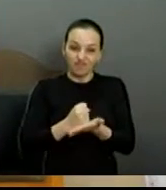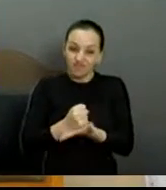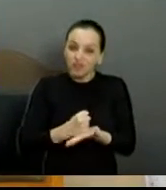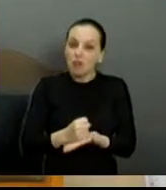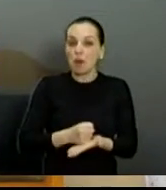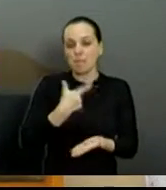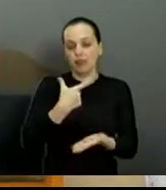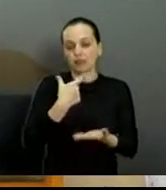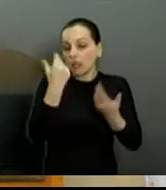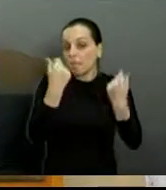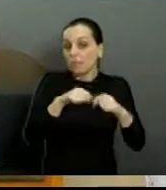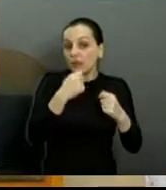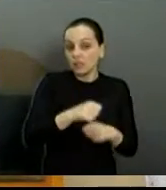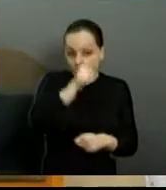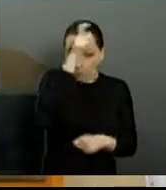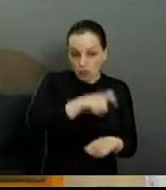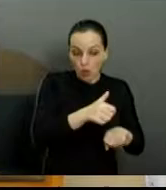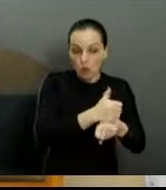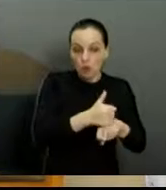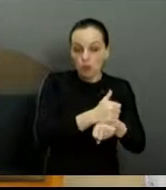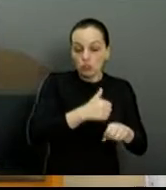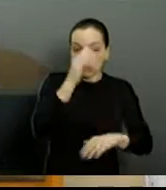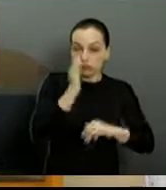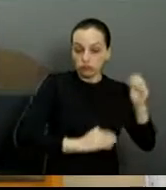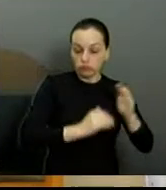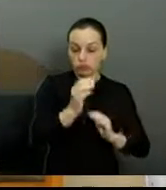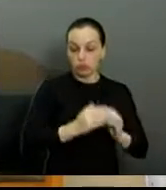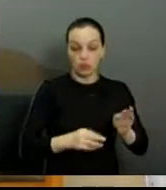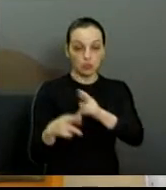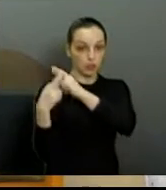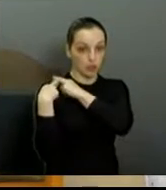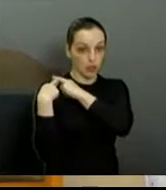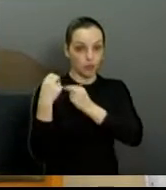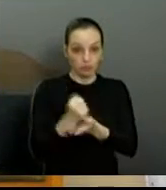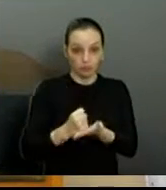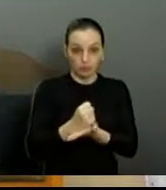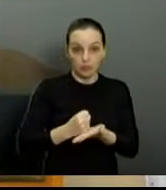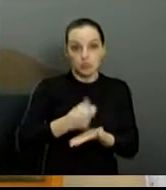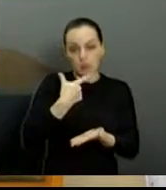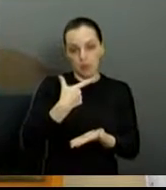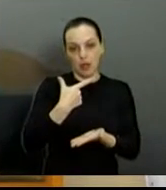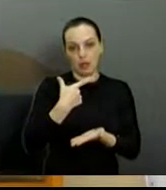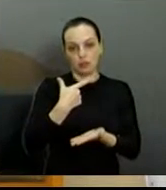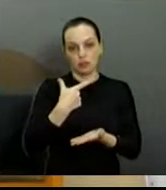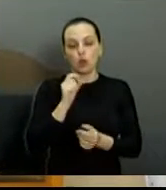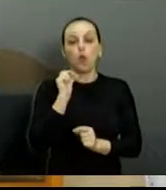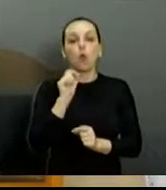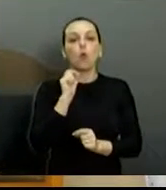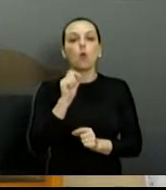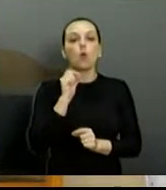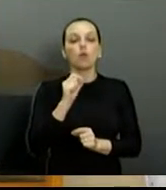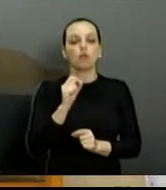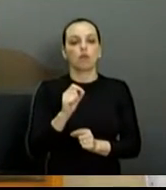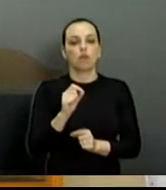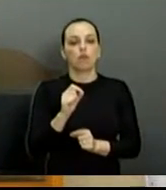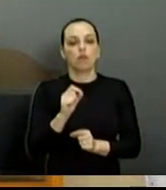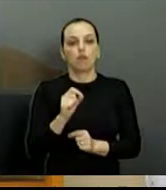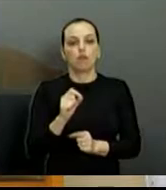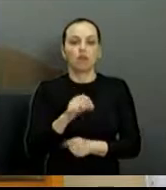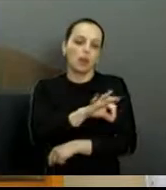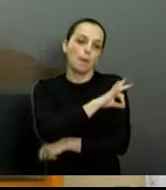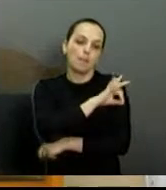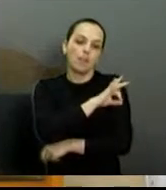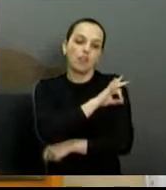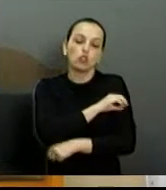é obrigatório ter um farmacêutico responsável imaginem vocês o que a prefeitura está pagando de multa daria para contratar